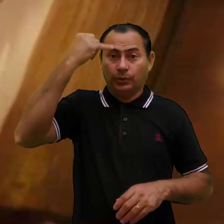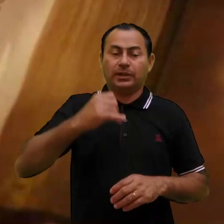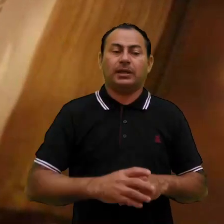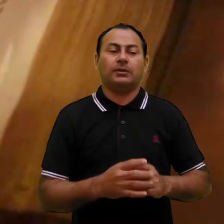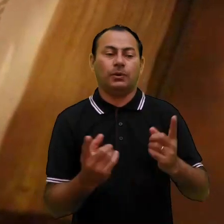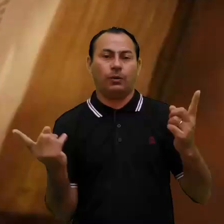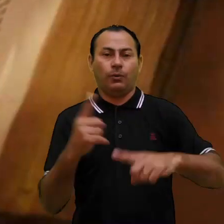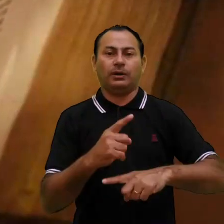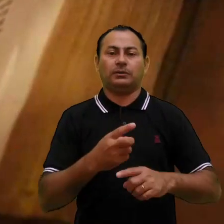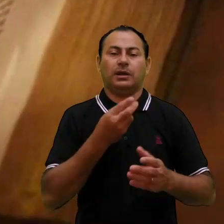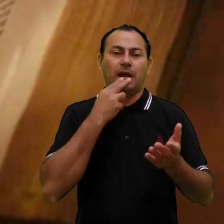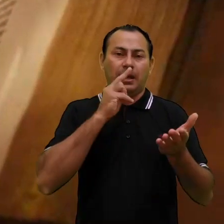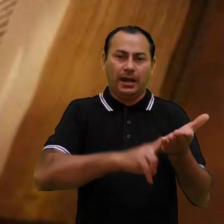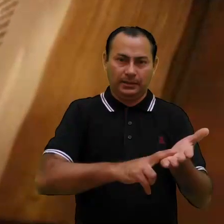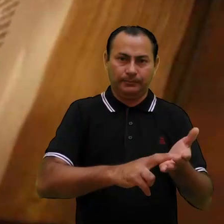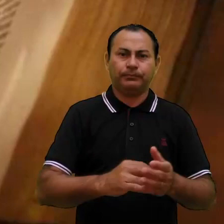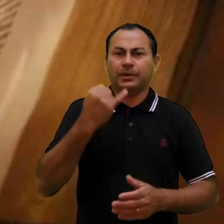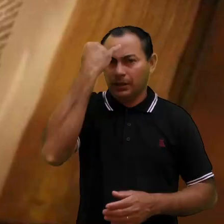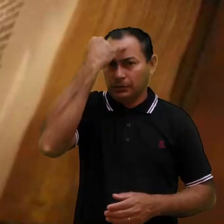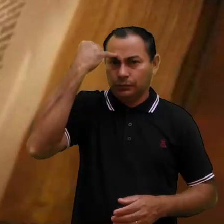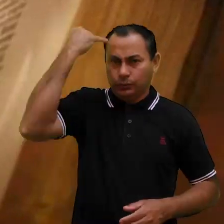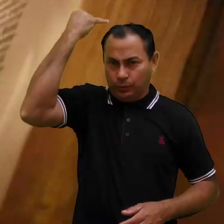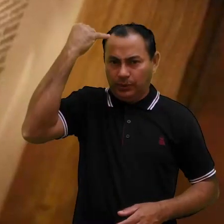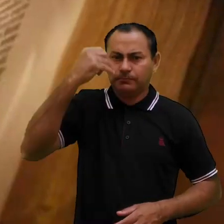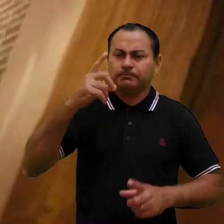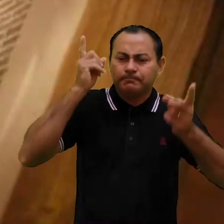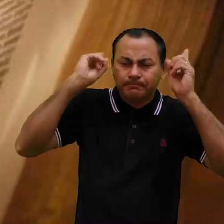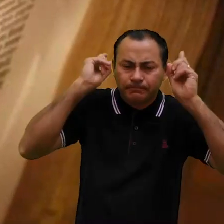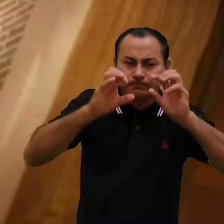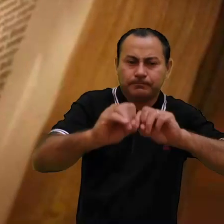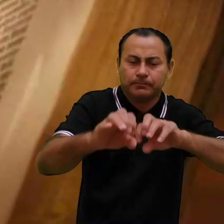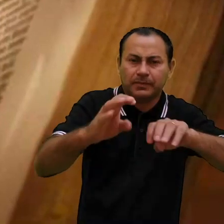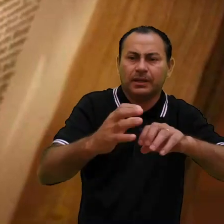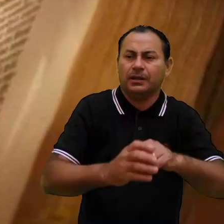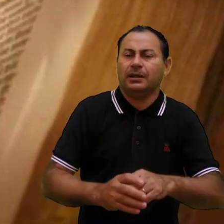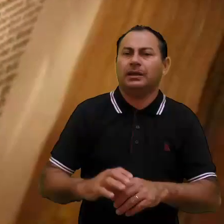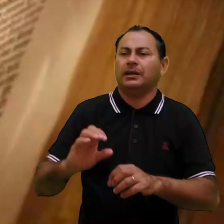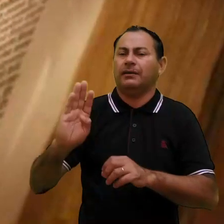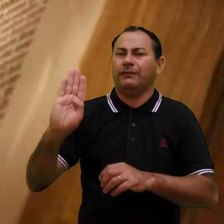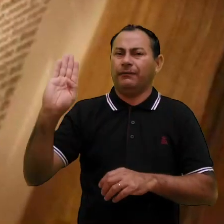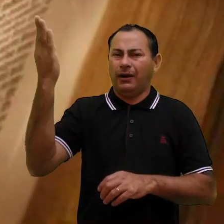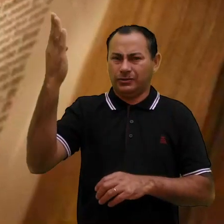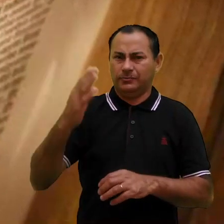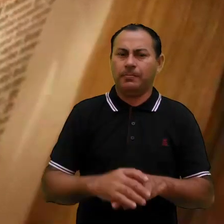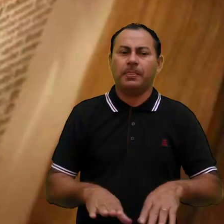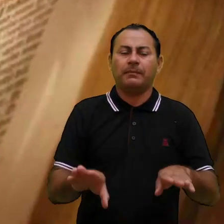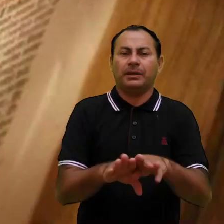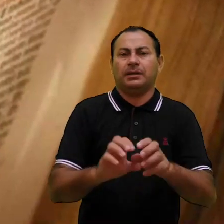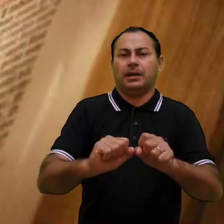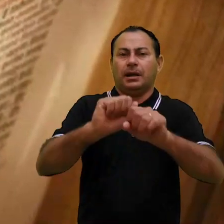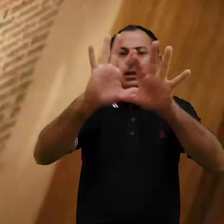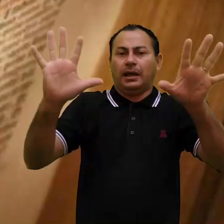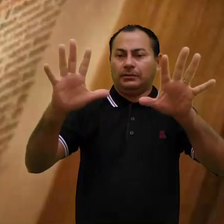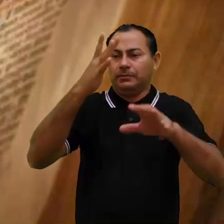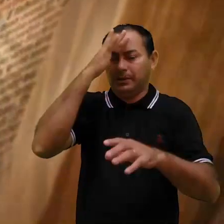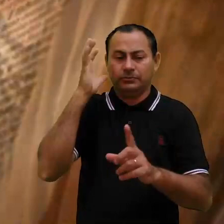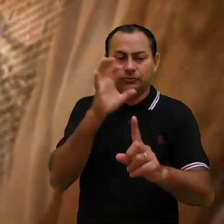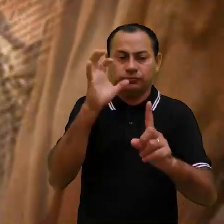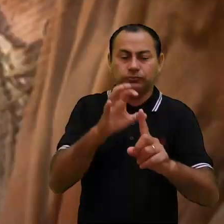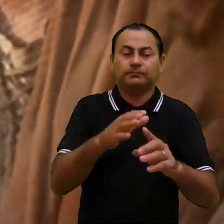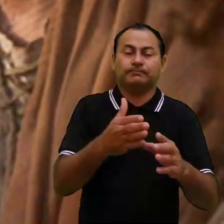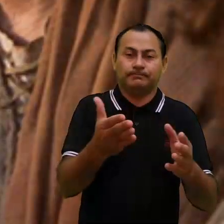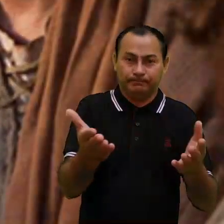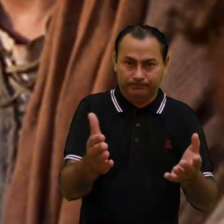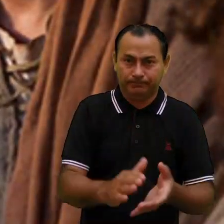epístola. Judas parecia muito preocupado com este ensino apóstata e com aqueles que obviamente estavam sendo afetados por